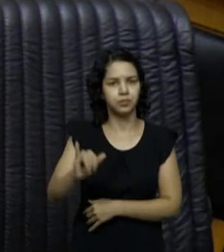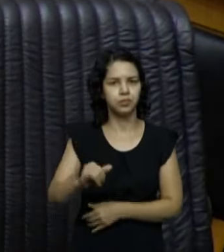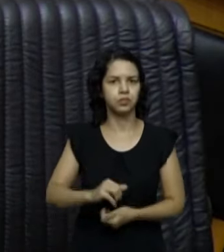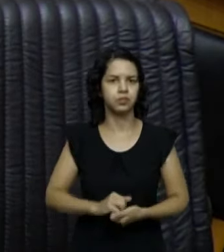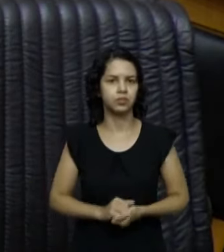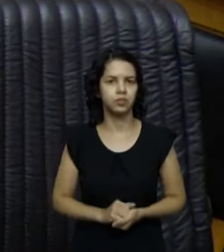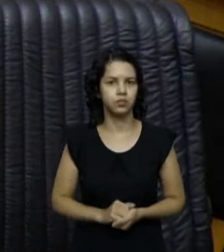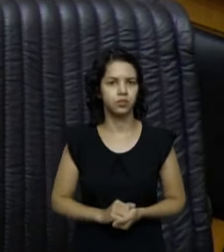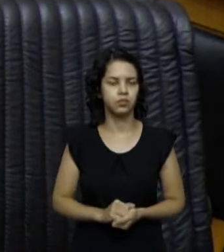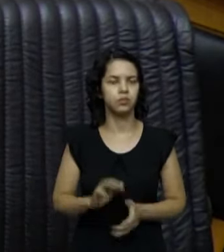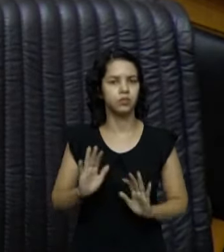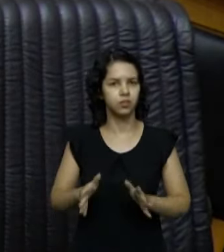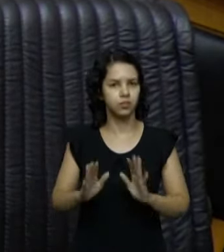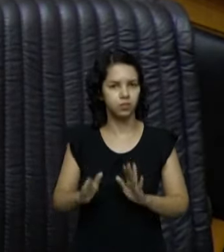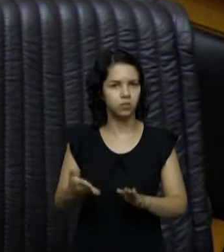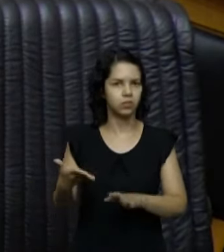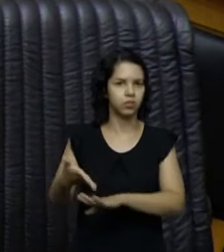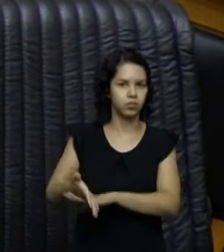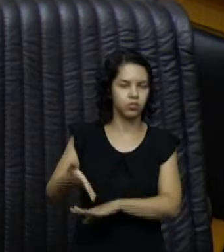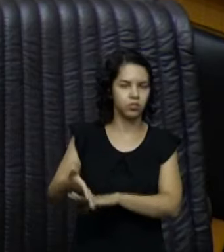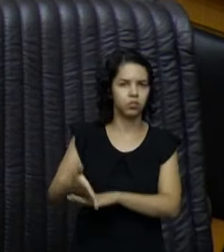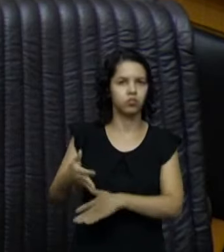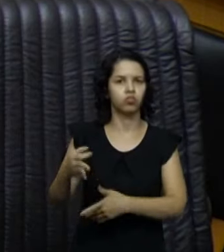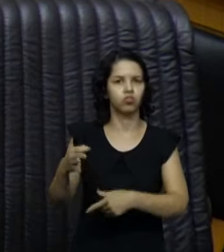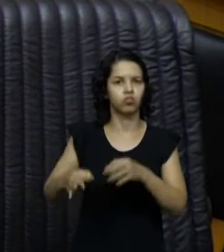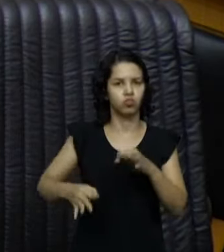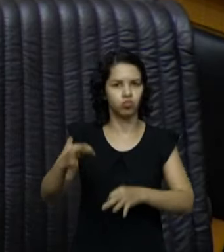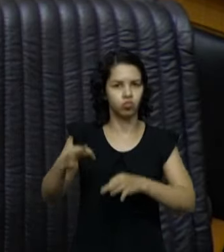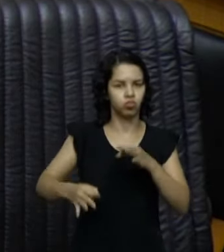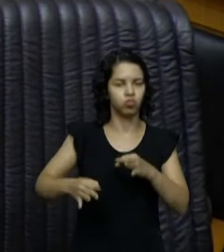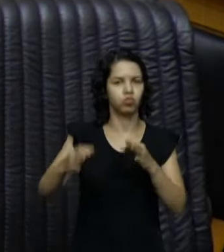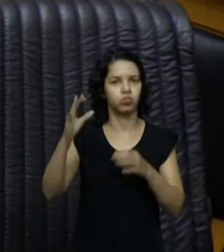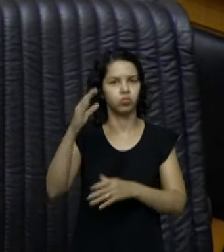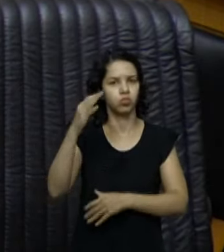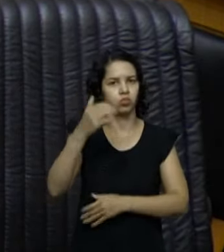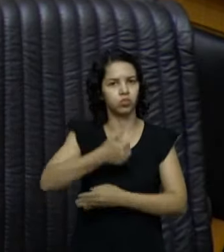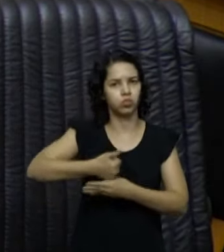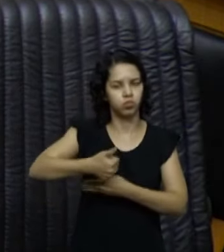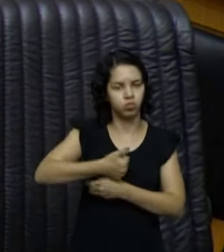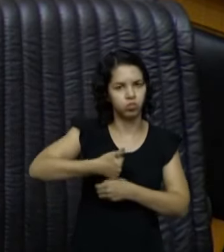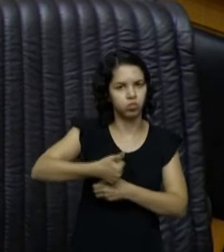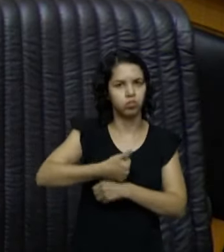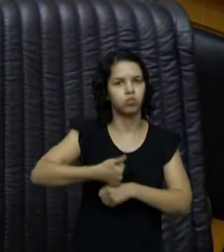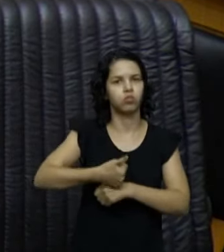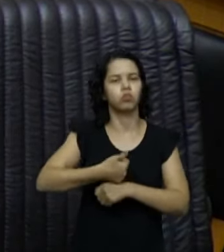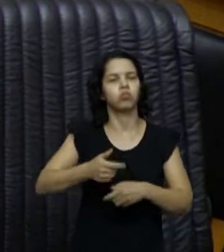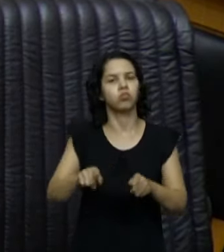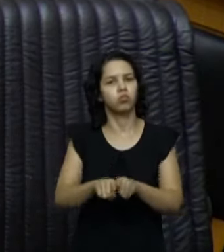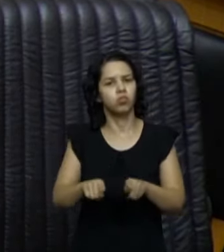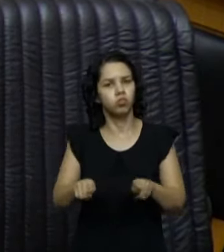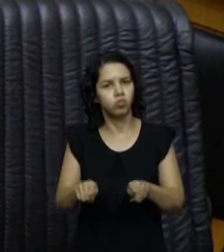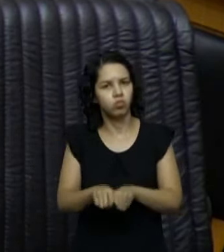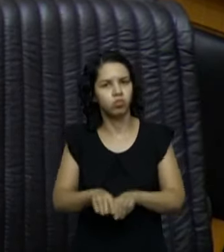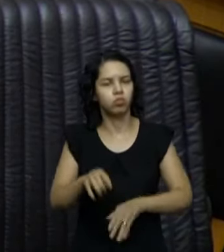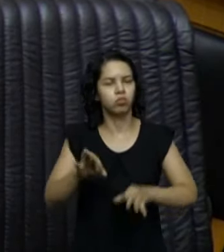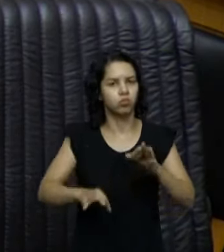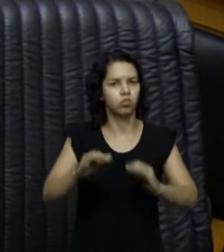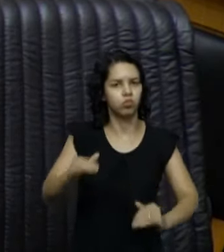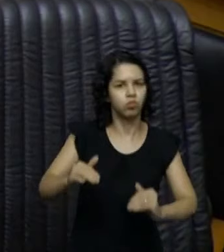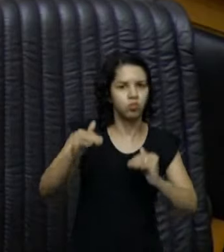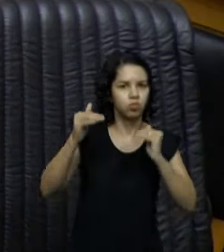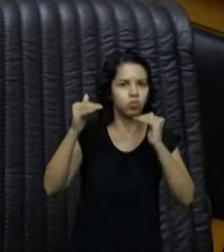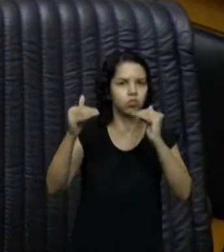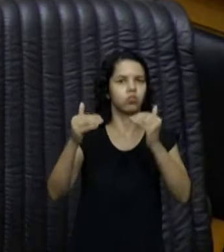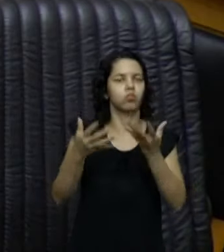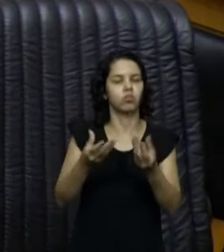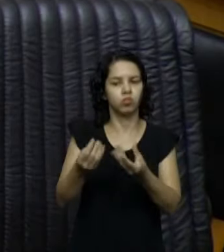grandes juristas, grandes profissionais, juízes, desembargadores por aquela academia, pela nossa faculdade de Blumenau, né?